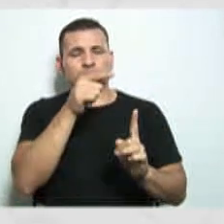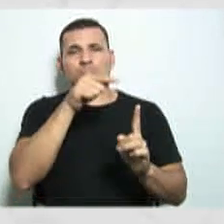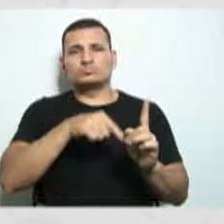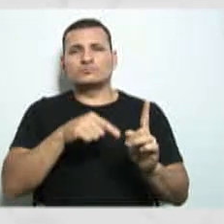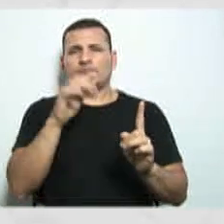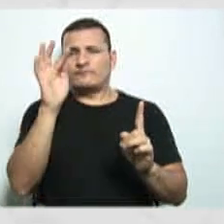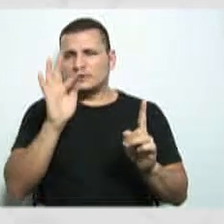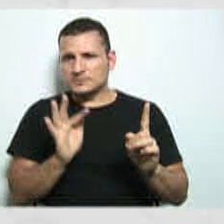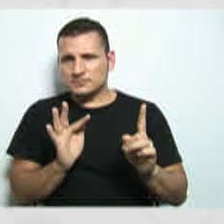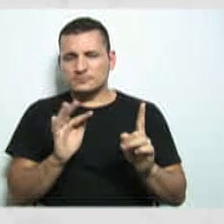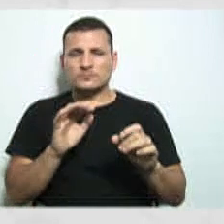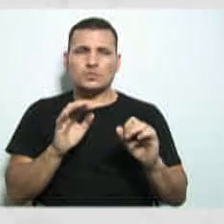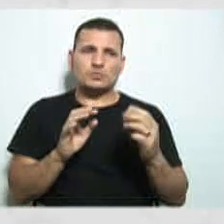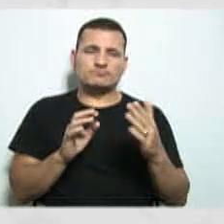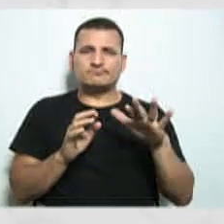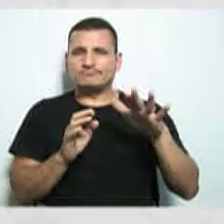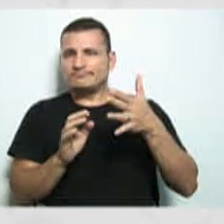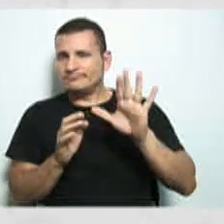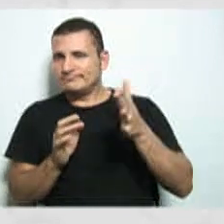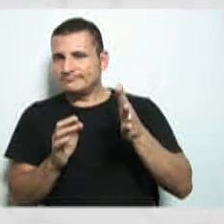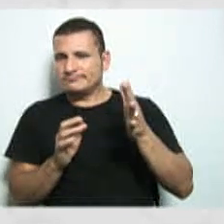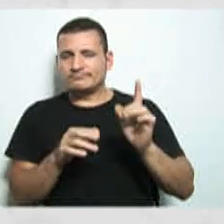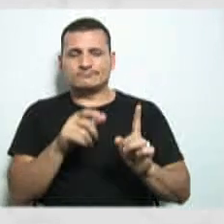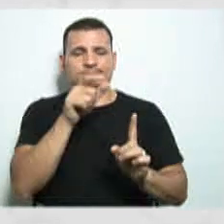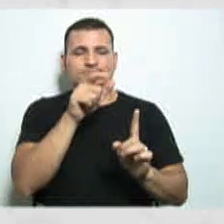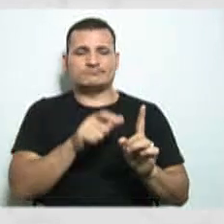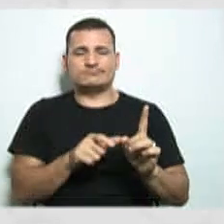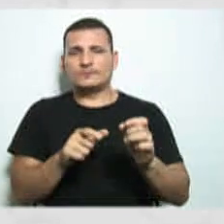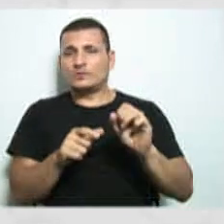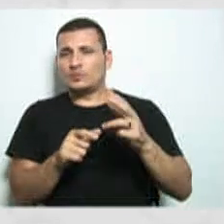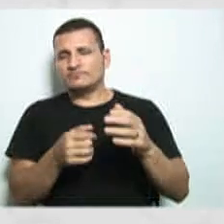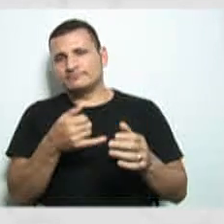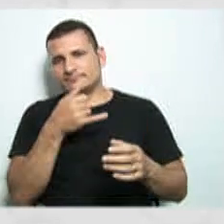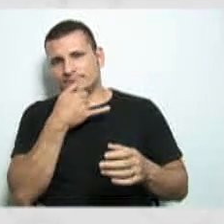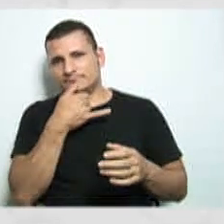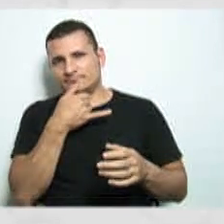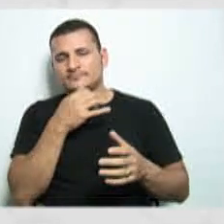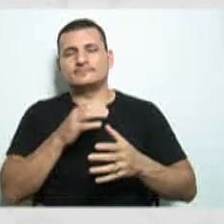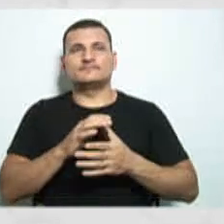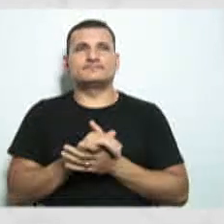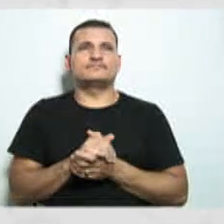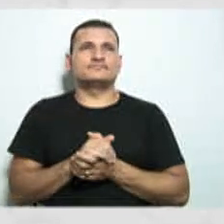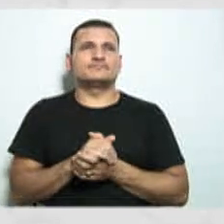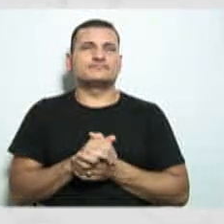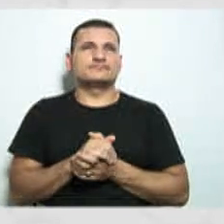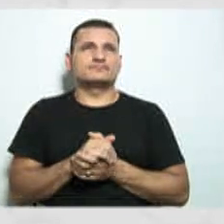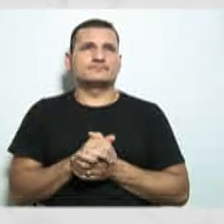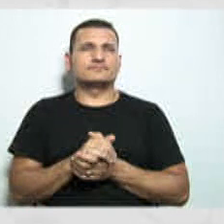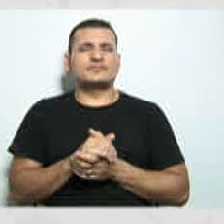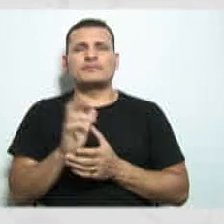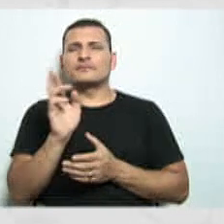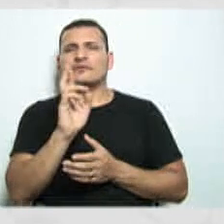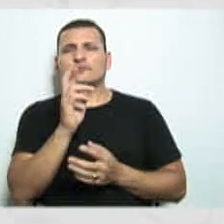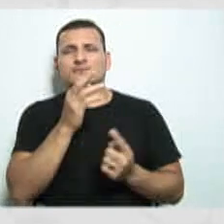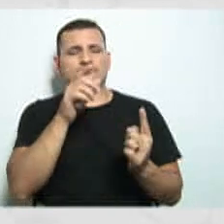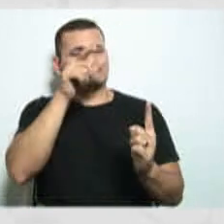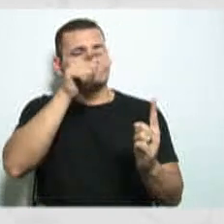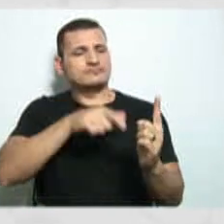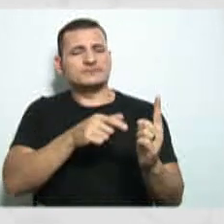mais ou menos, ou ele pode sair triste, não é verdade? E aí, quem é que atende esse